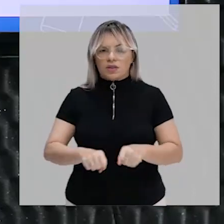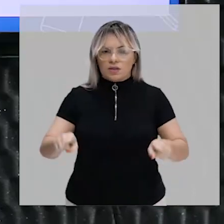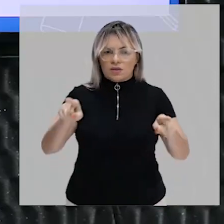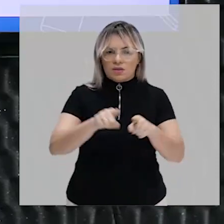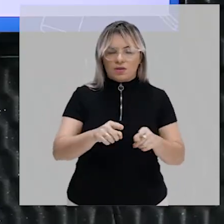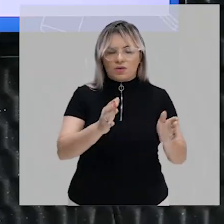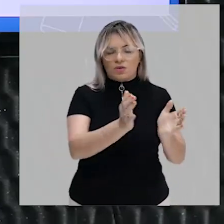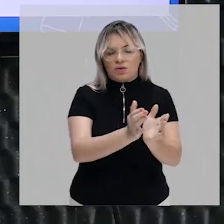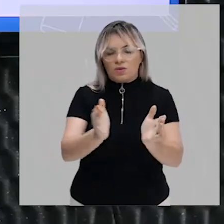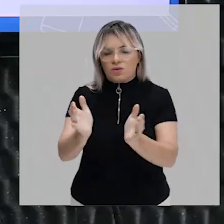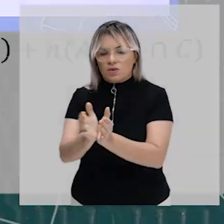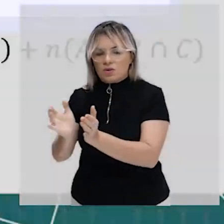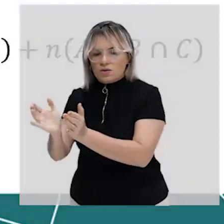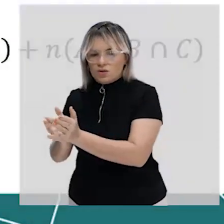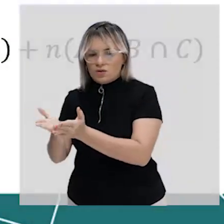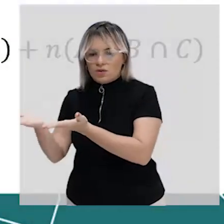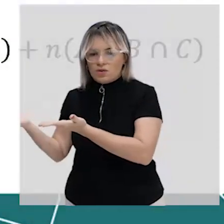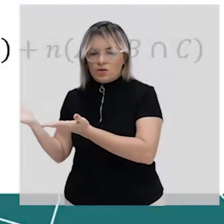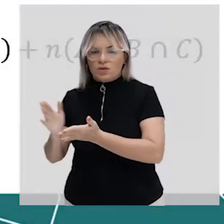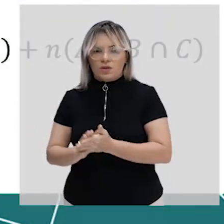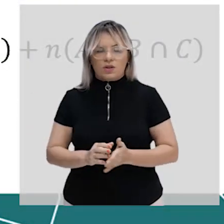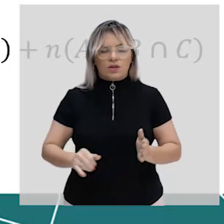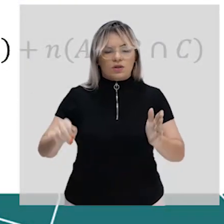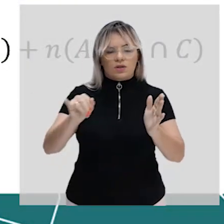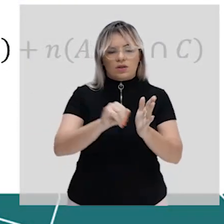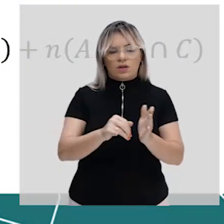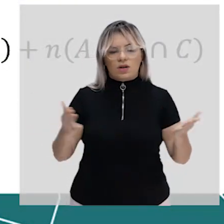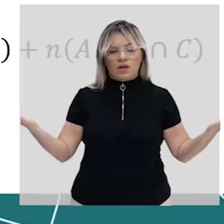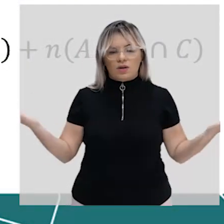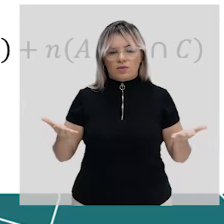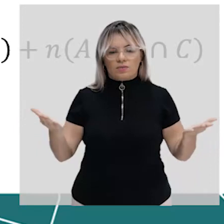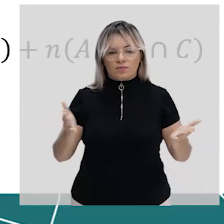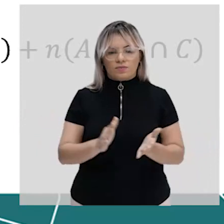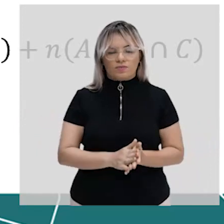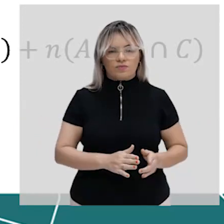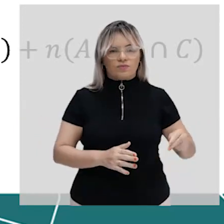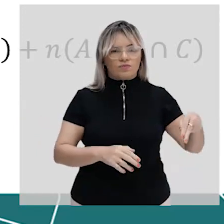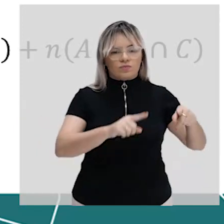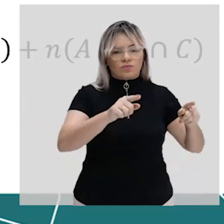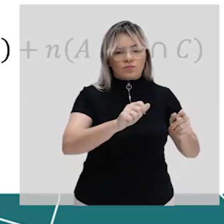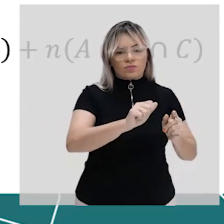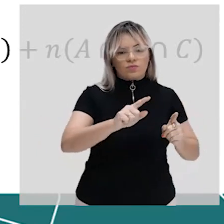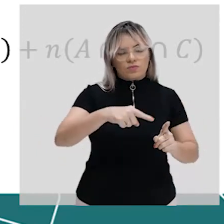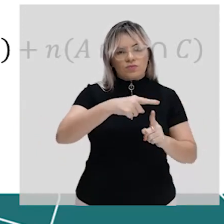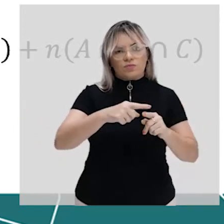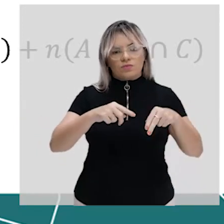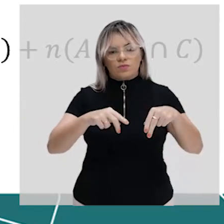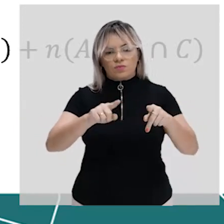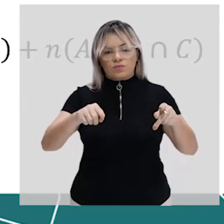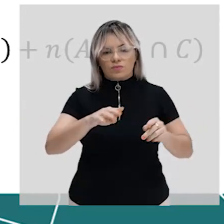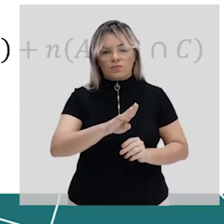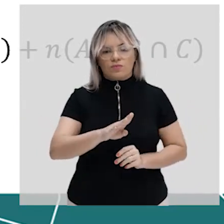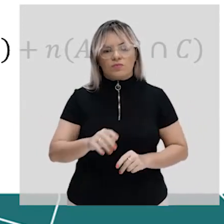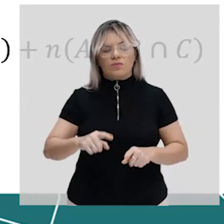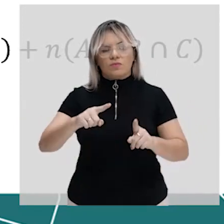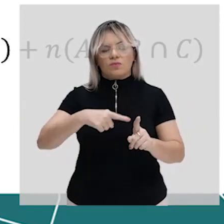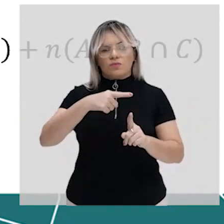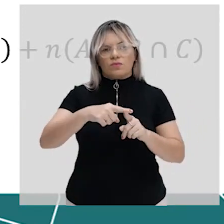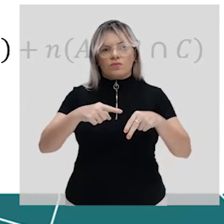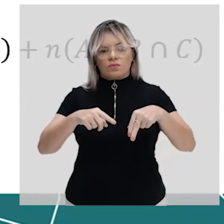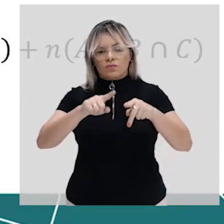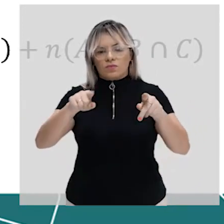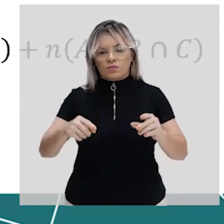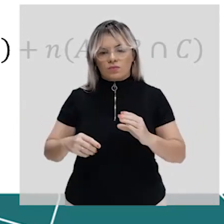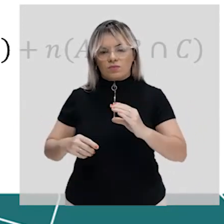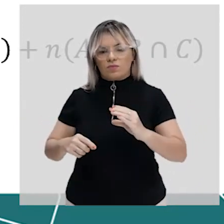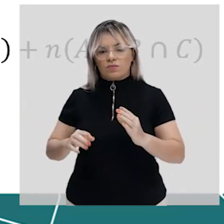tá, a relação completa para você identificar agora, tá? Número de A mais número de B mais número de C. Certinho. Então,